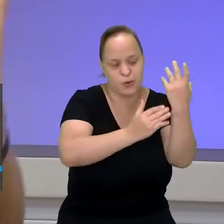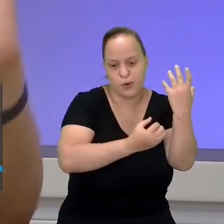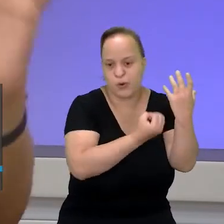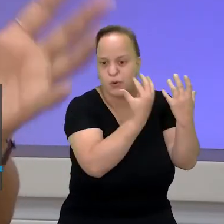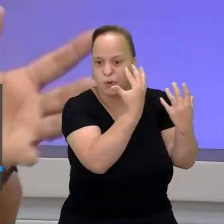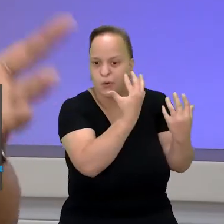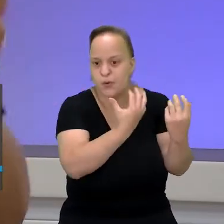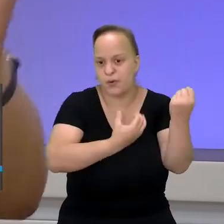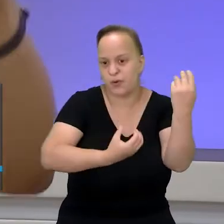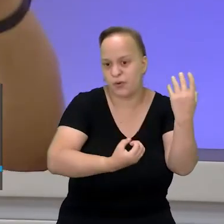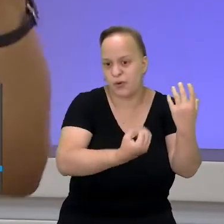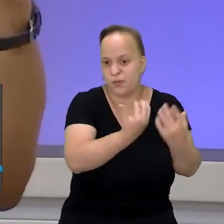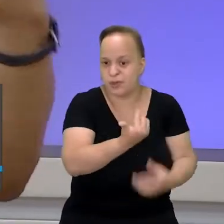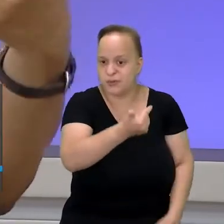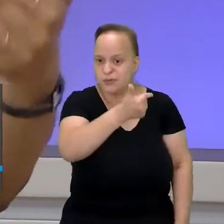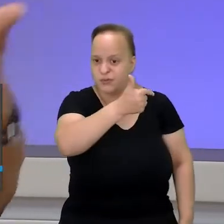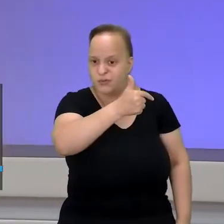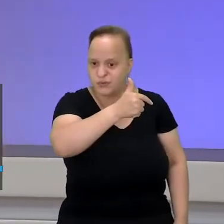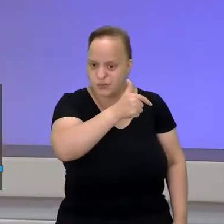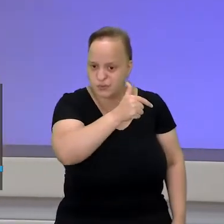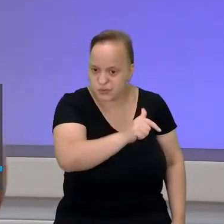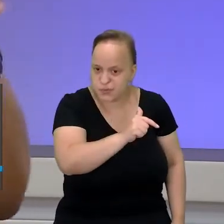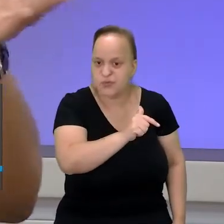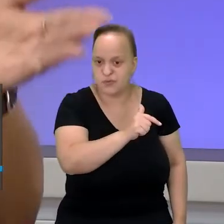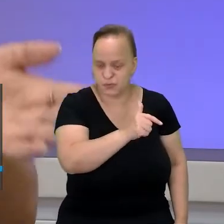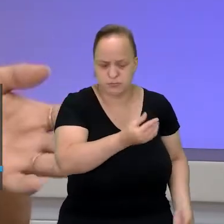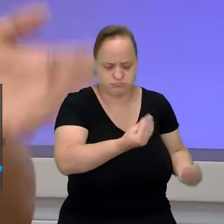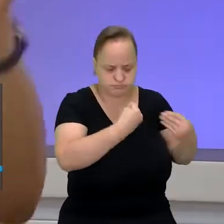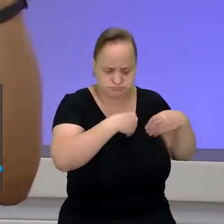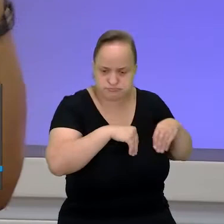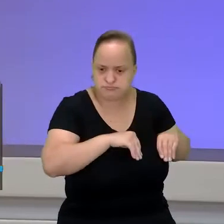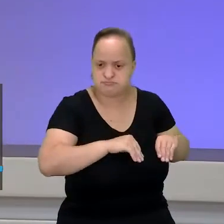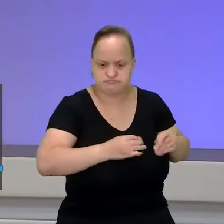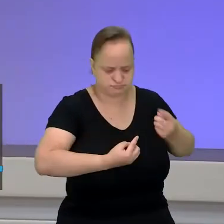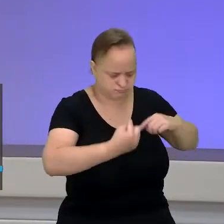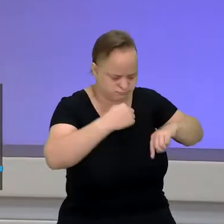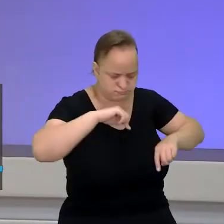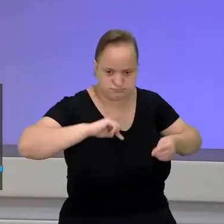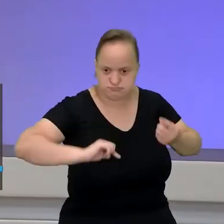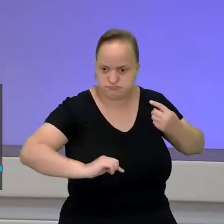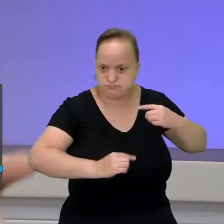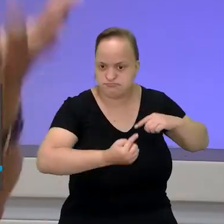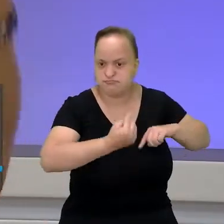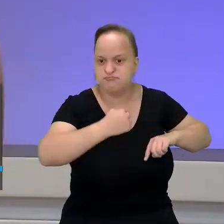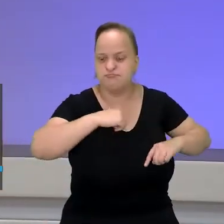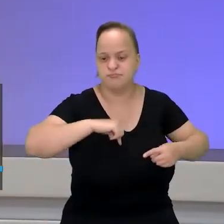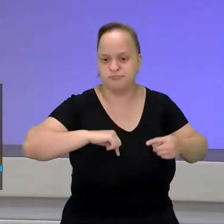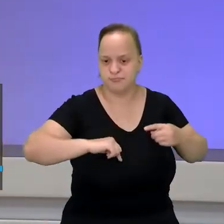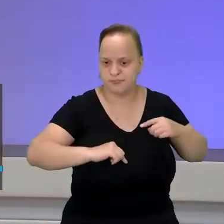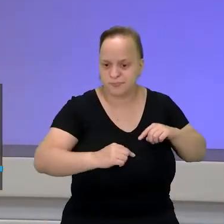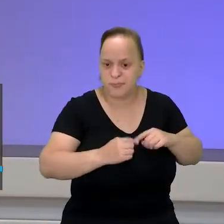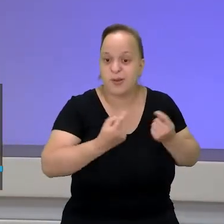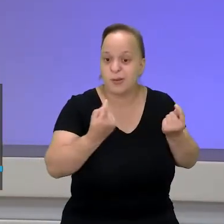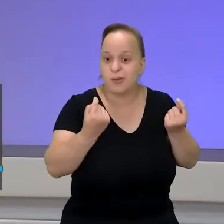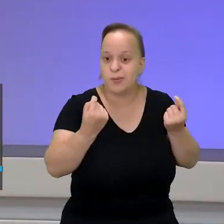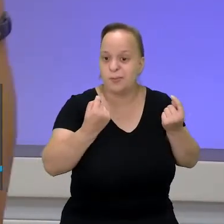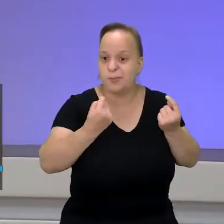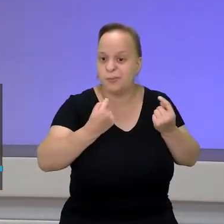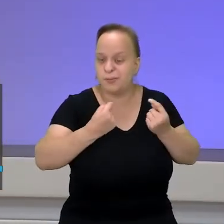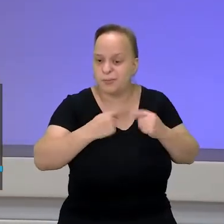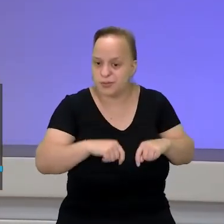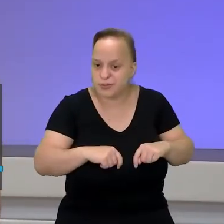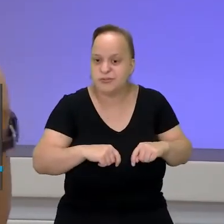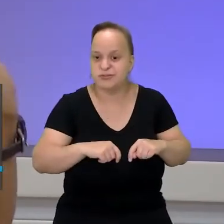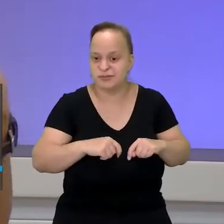aí, provendo todos os nutrientes para o alimento, para que esses nutrientes também possam vir fazer parte